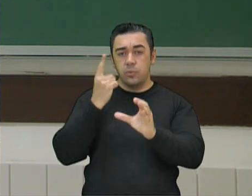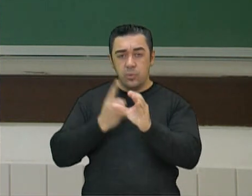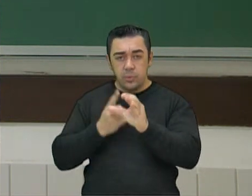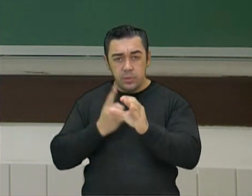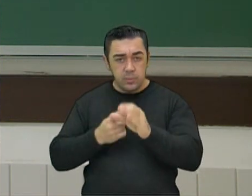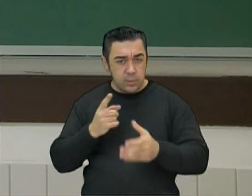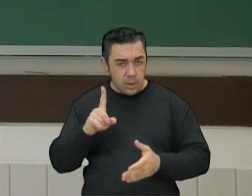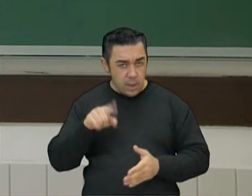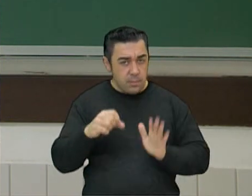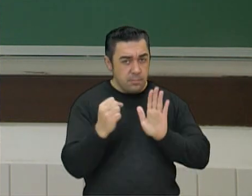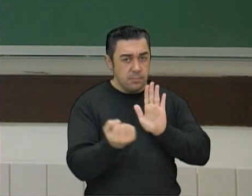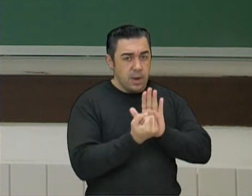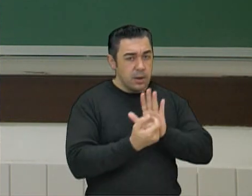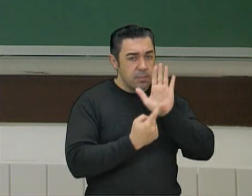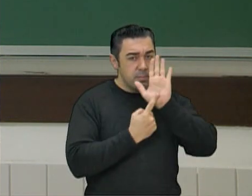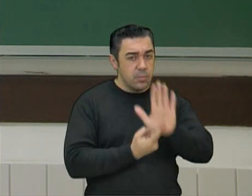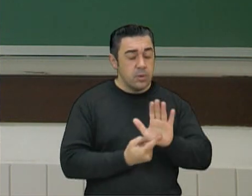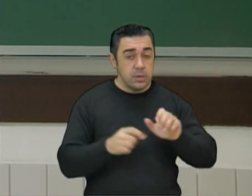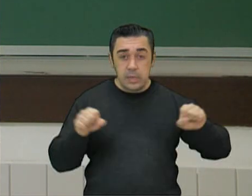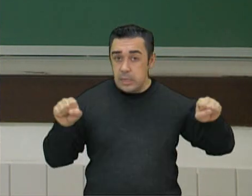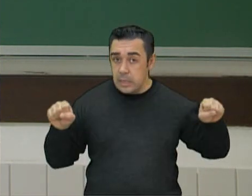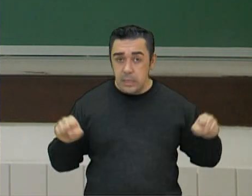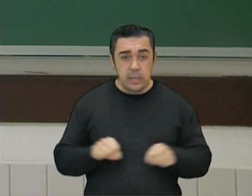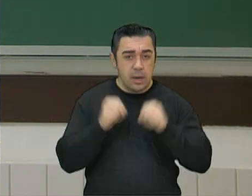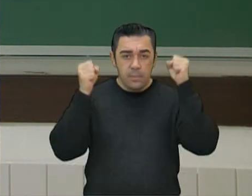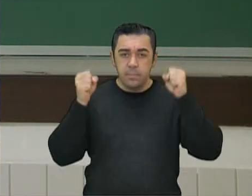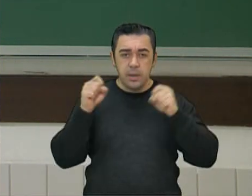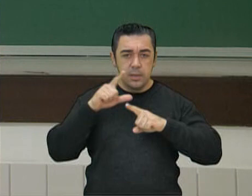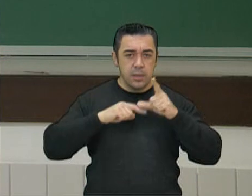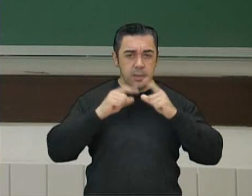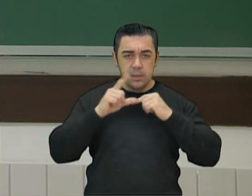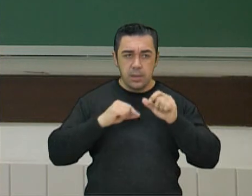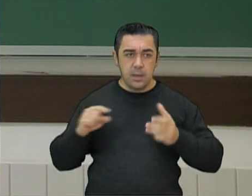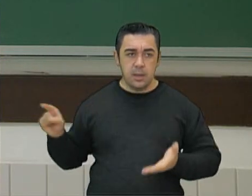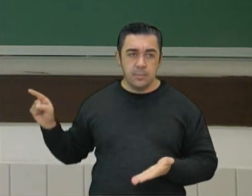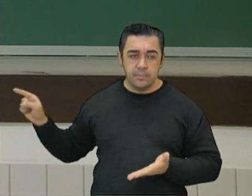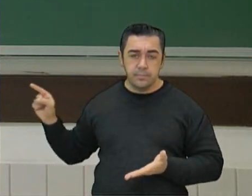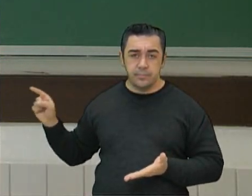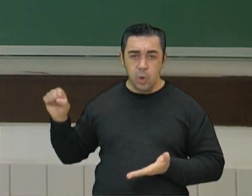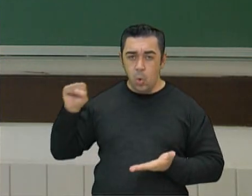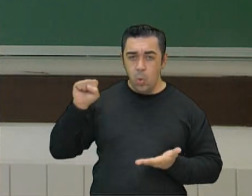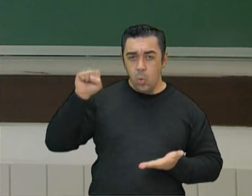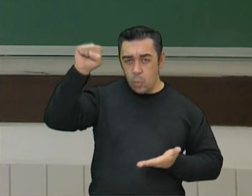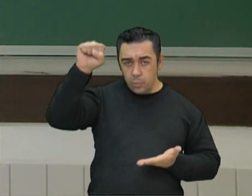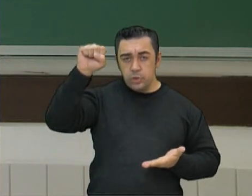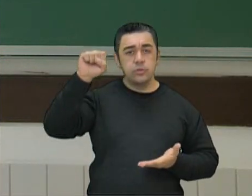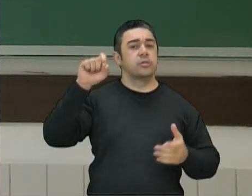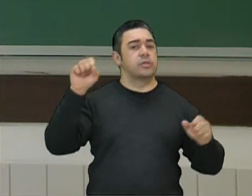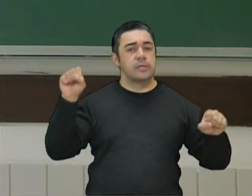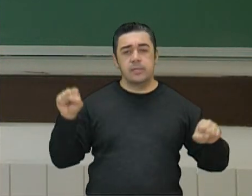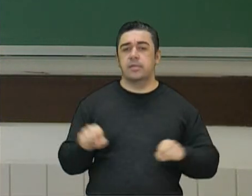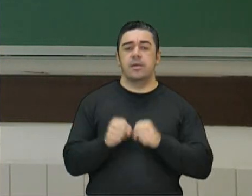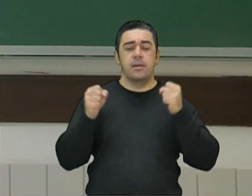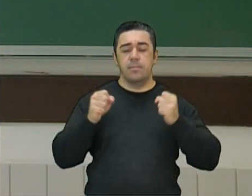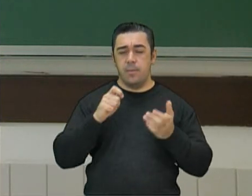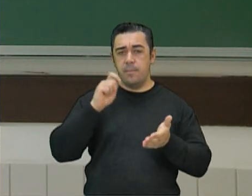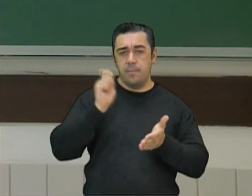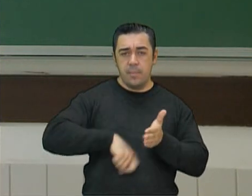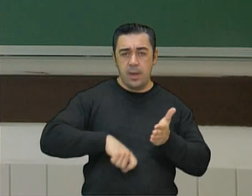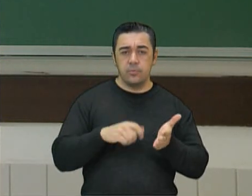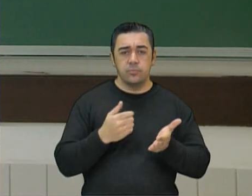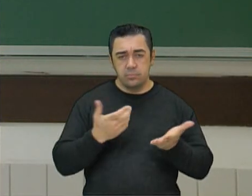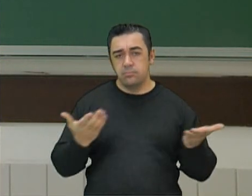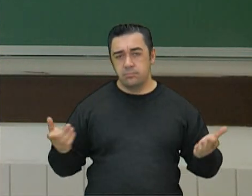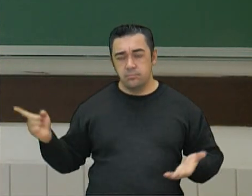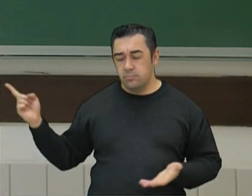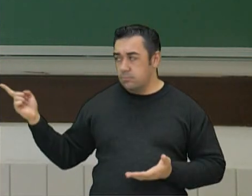mostra exatamente isso. Quebrando essa estrela com o símbolo comunista. Então o símbolo desse pacto sendo assinado aqui